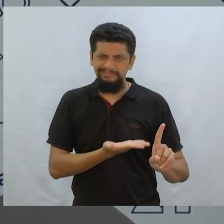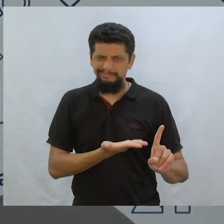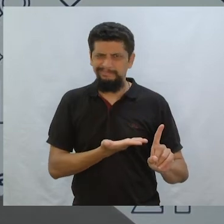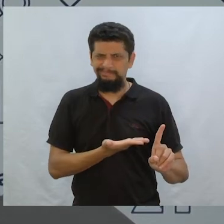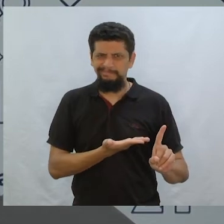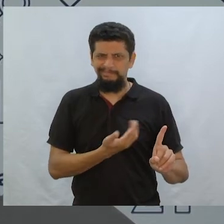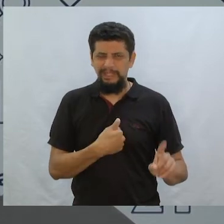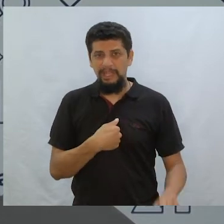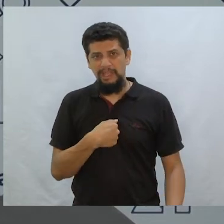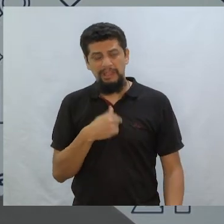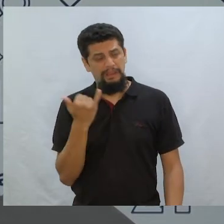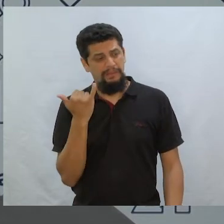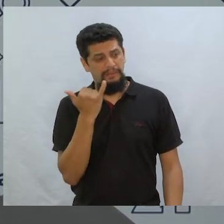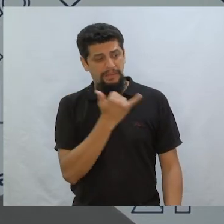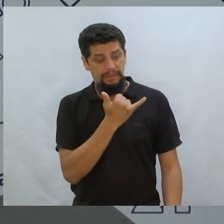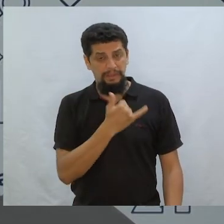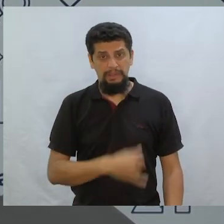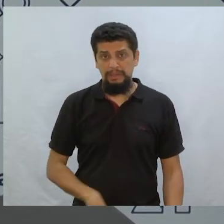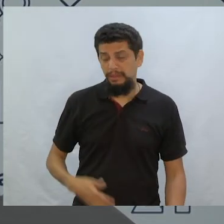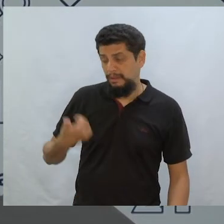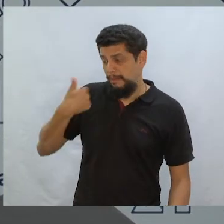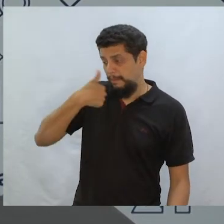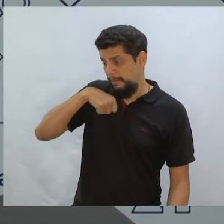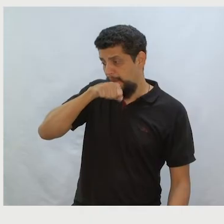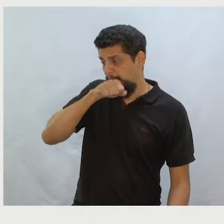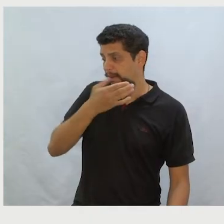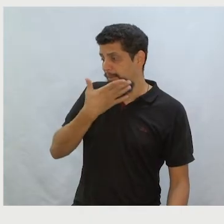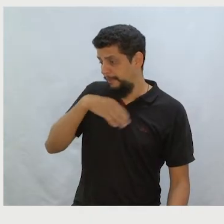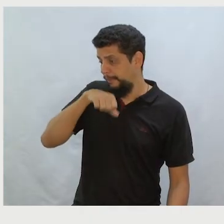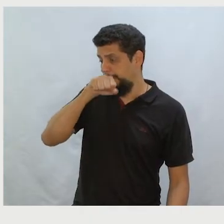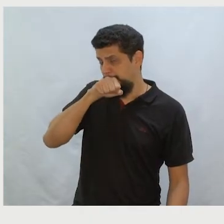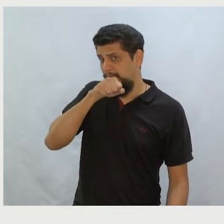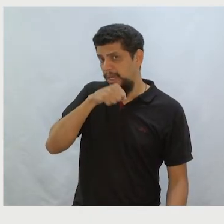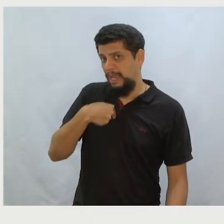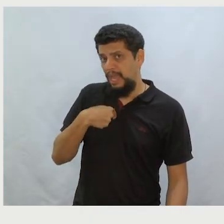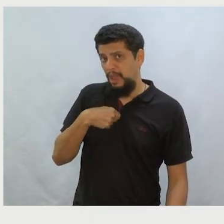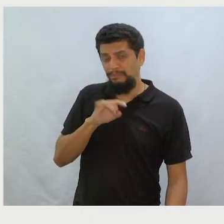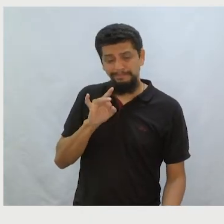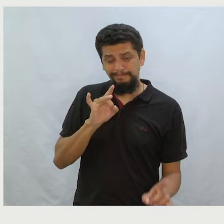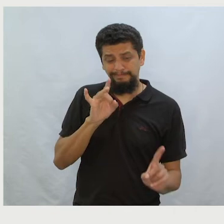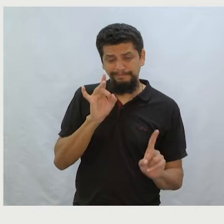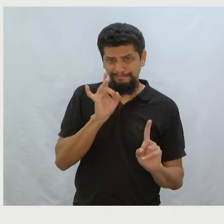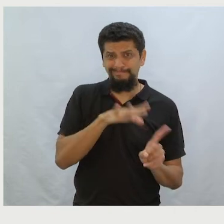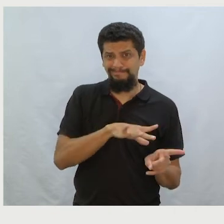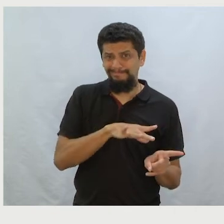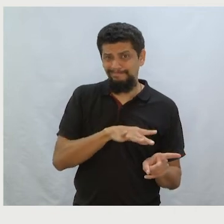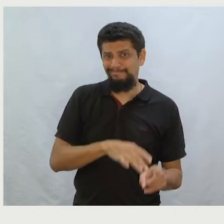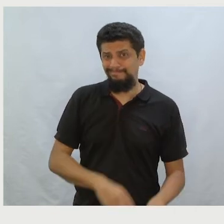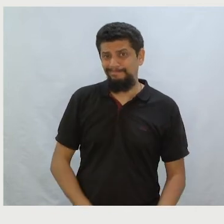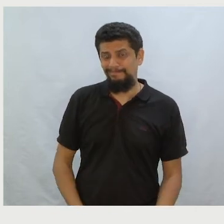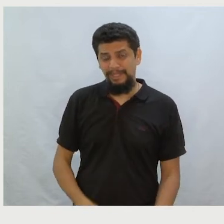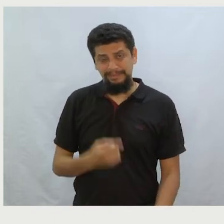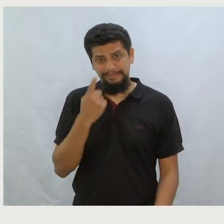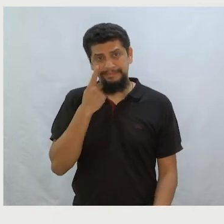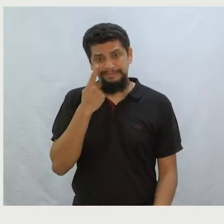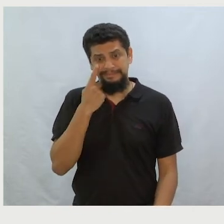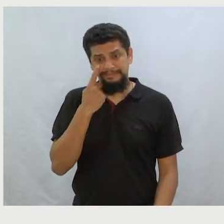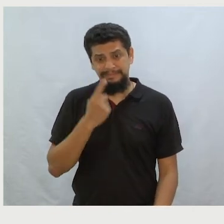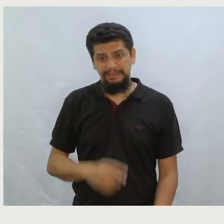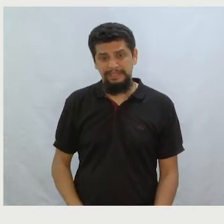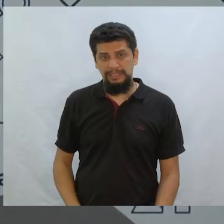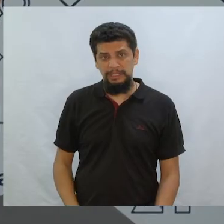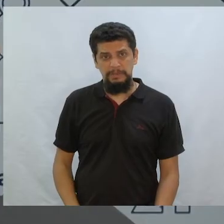Guilherme eu ia dizer mãe pai eu fui expulso da Escola Olha só como ele é